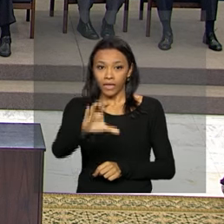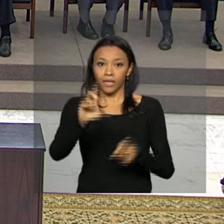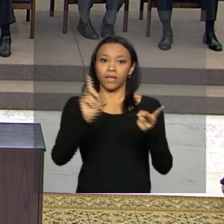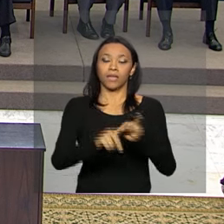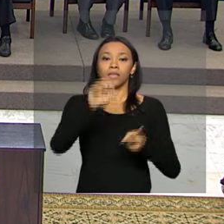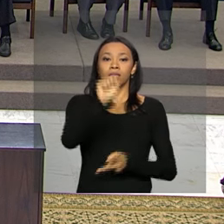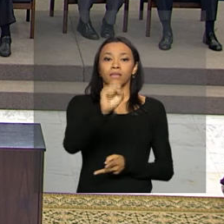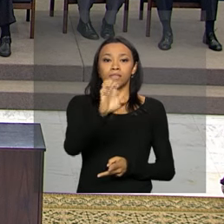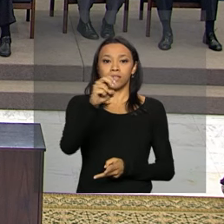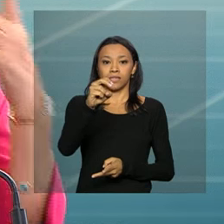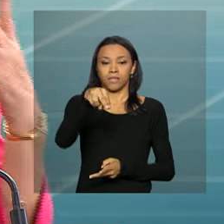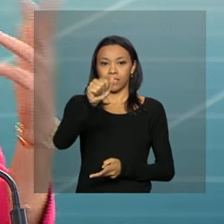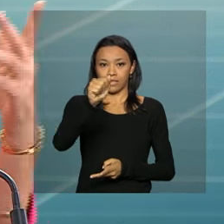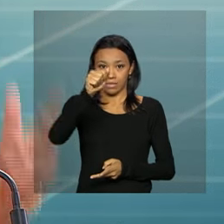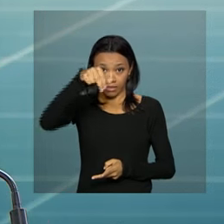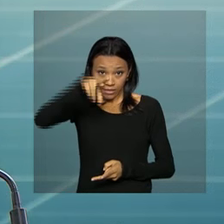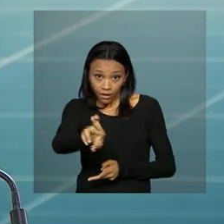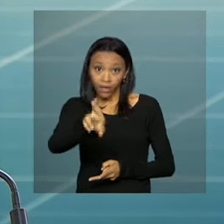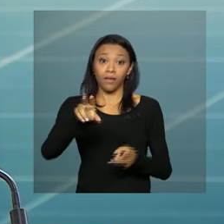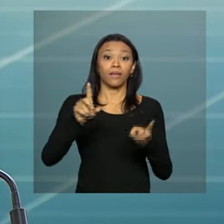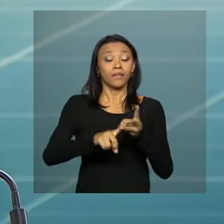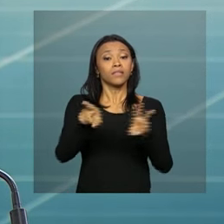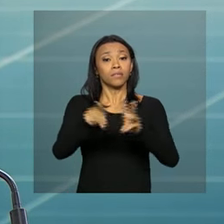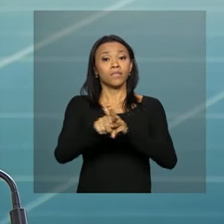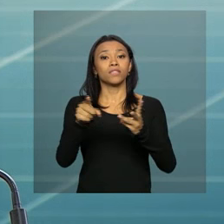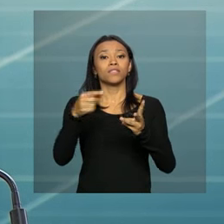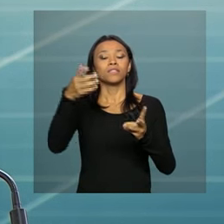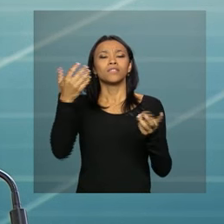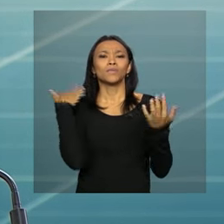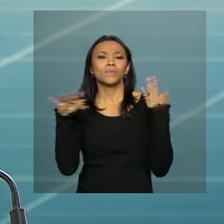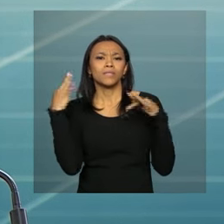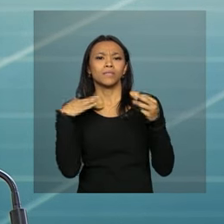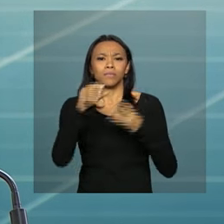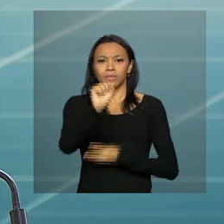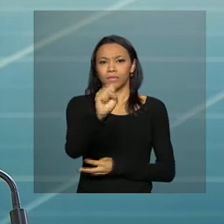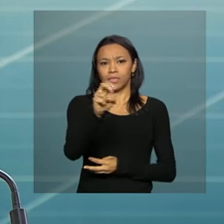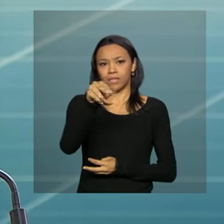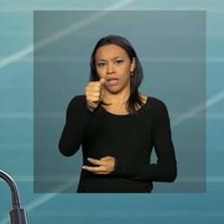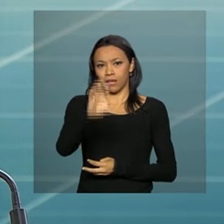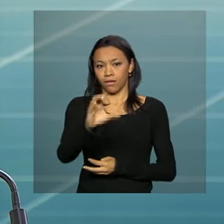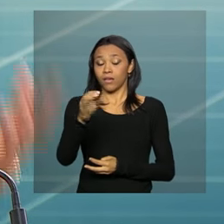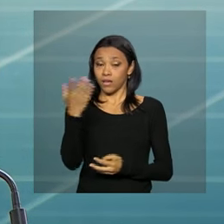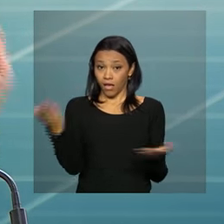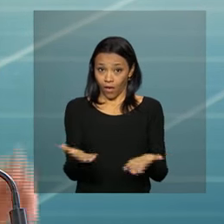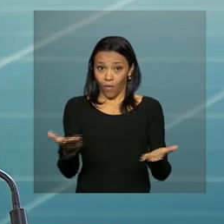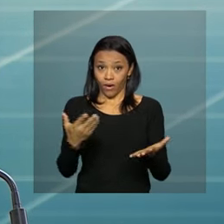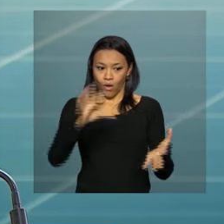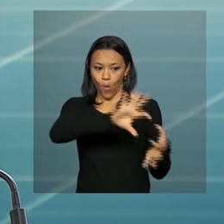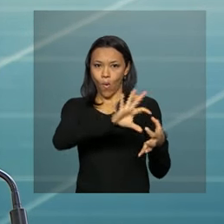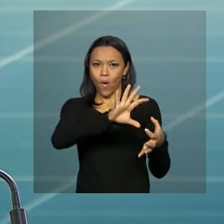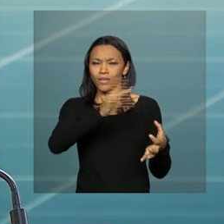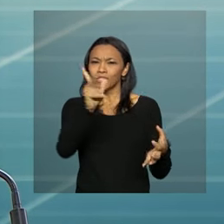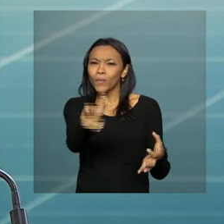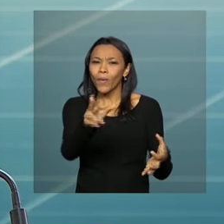do SENAC de Turismo, que eu achei muito importante, nesse momento que nós entramos na Olimpíada, ser